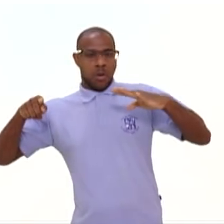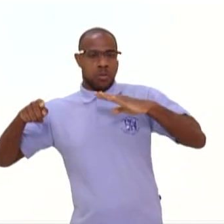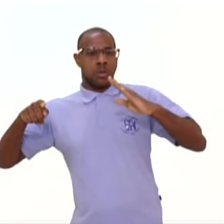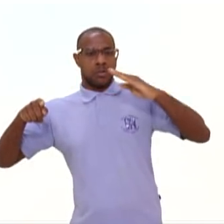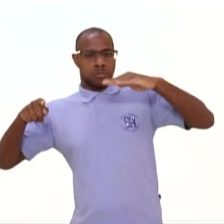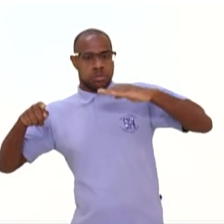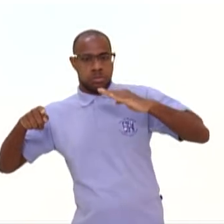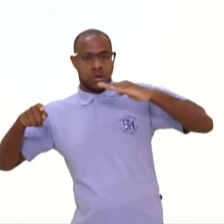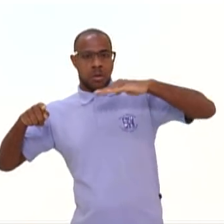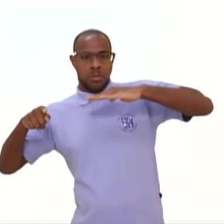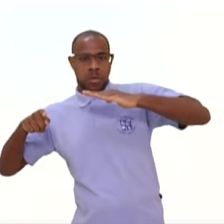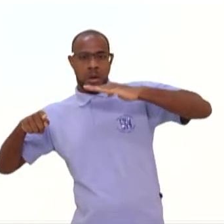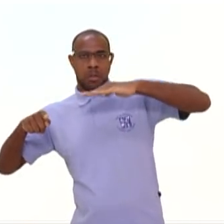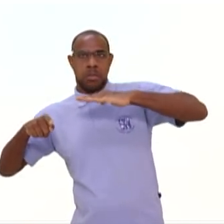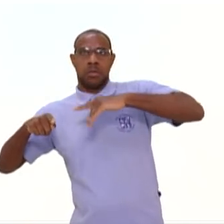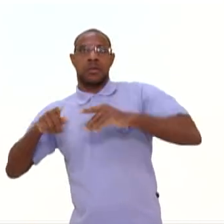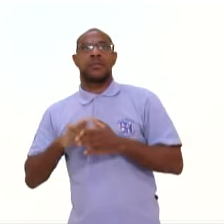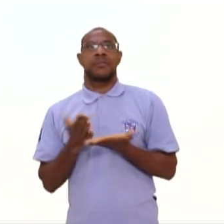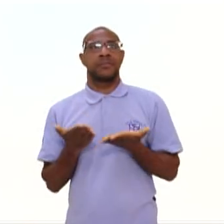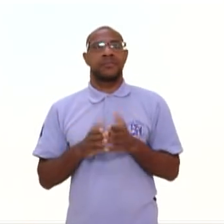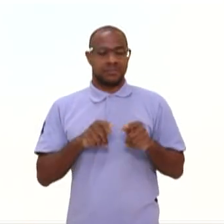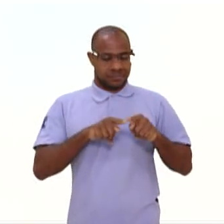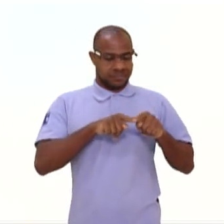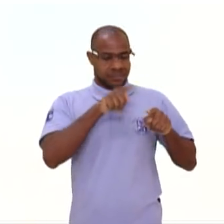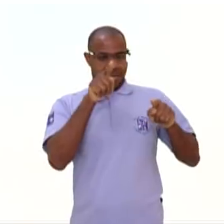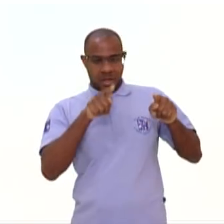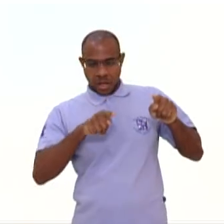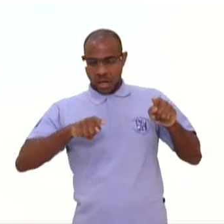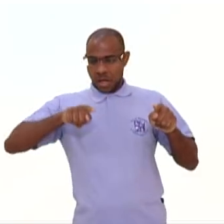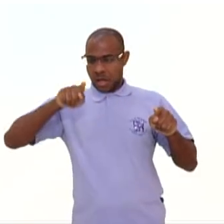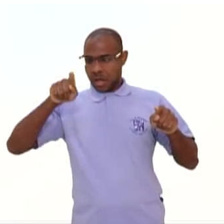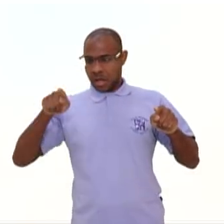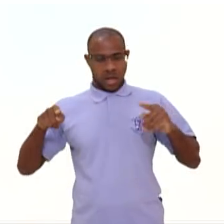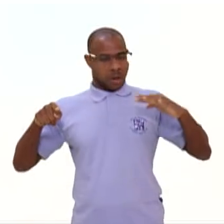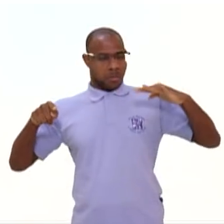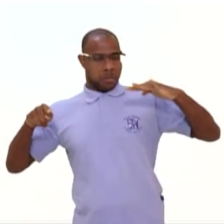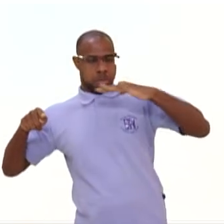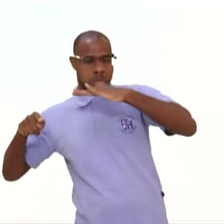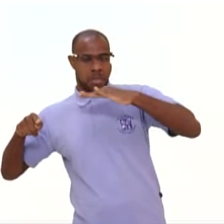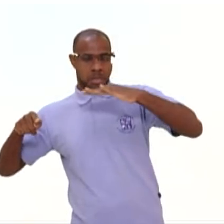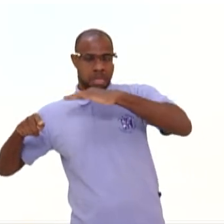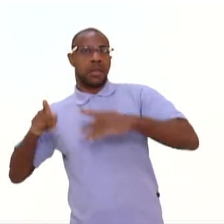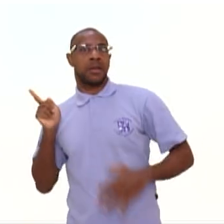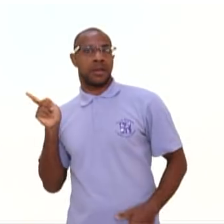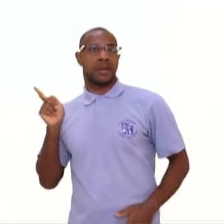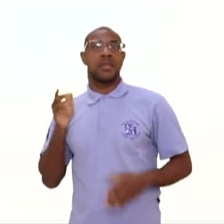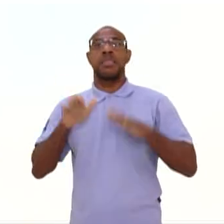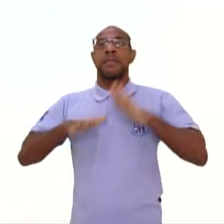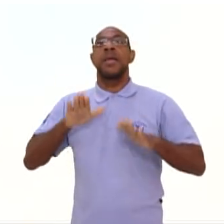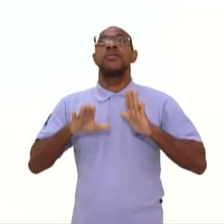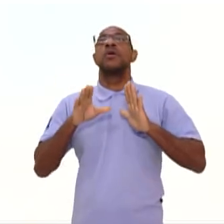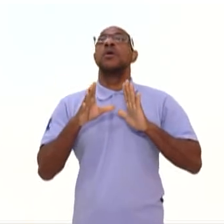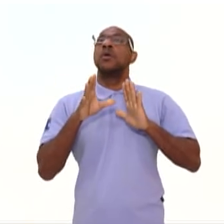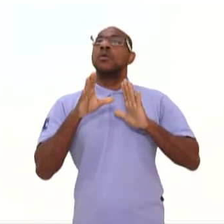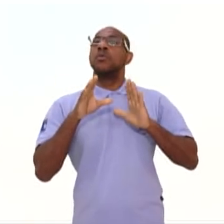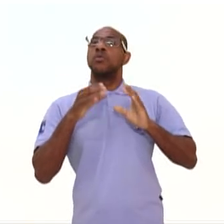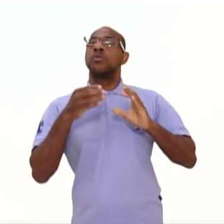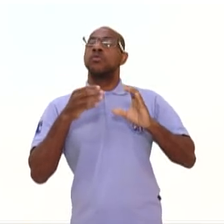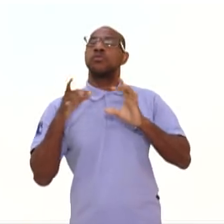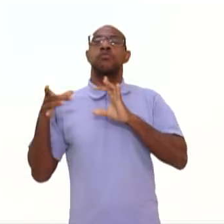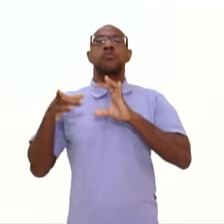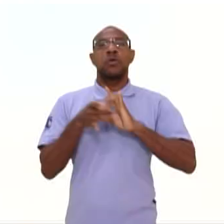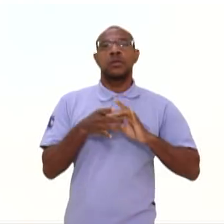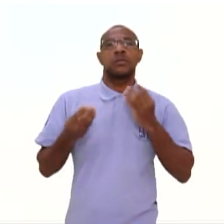em um meio. Então, assim, ó, a gente consegue estar trabalhando nessas estruturas dependendo do contexto que a gente vai estar